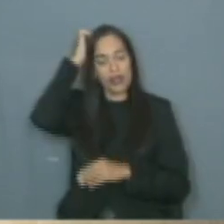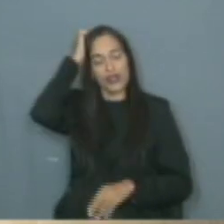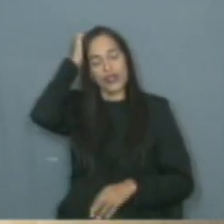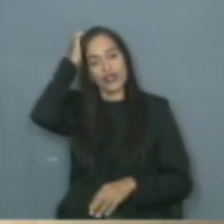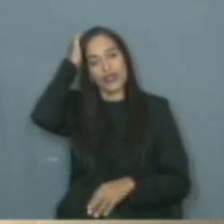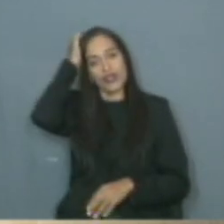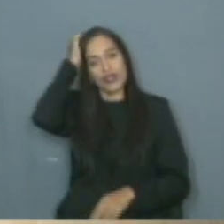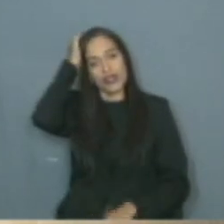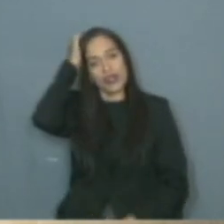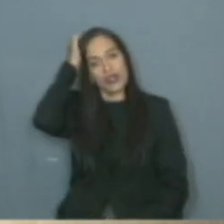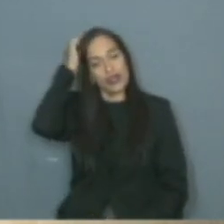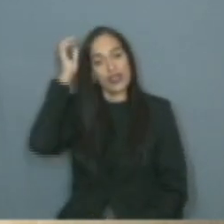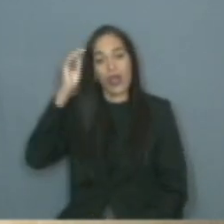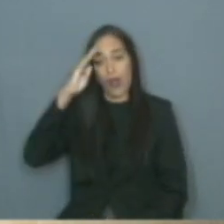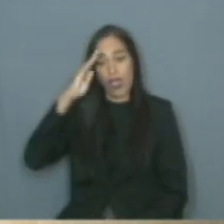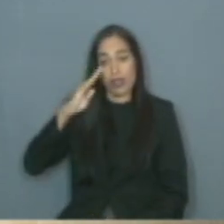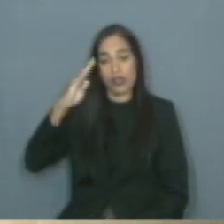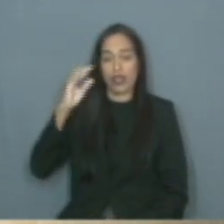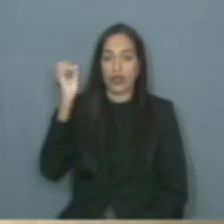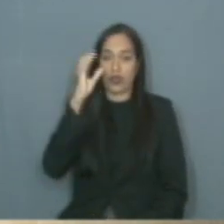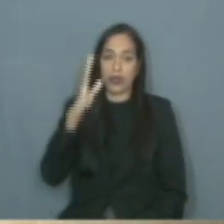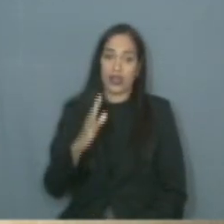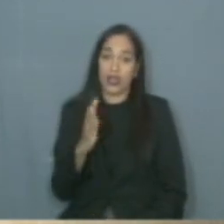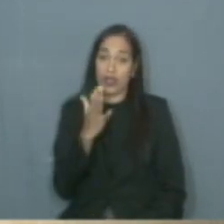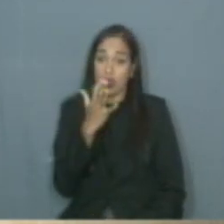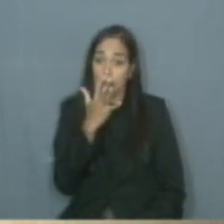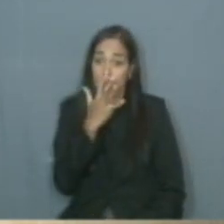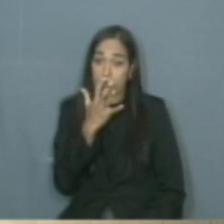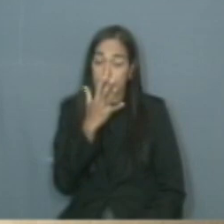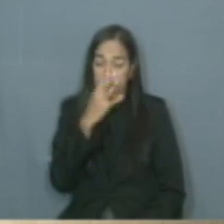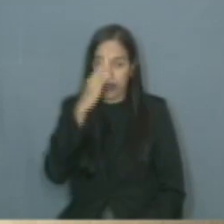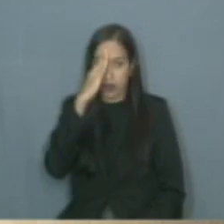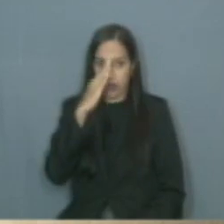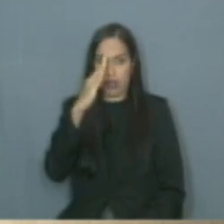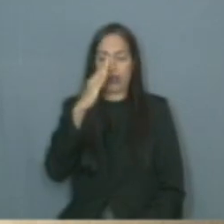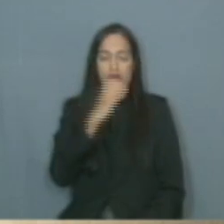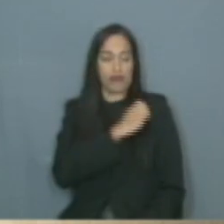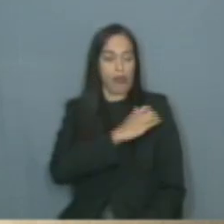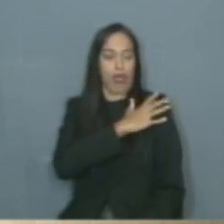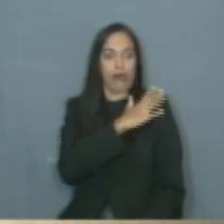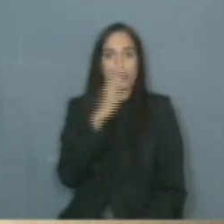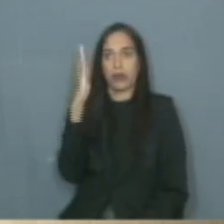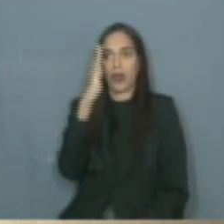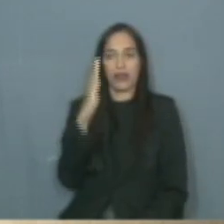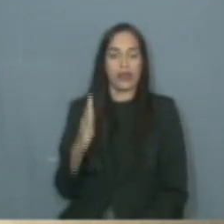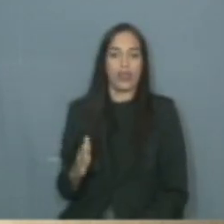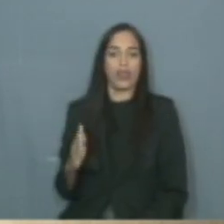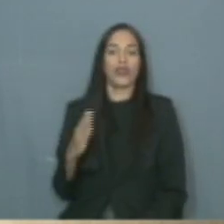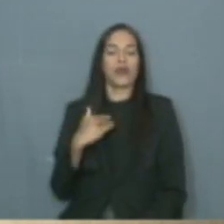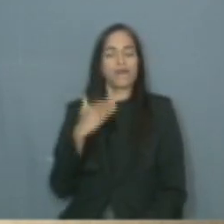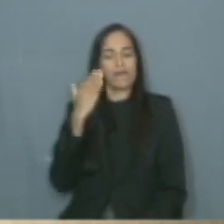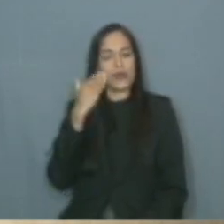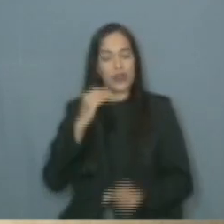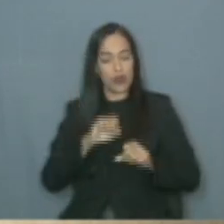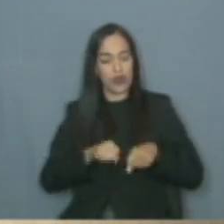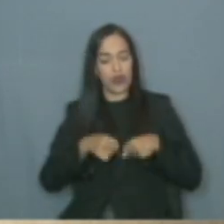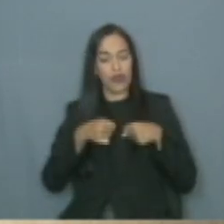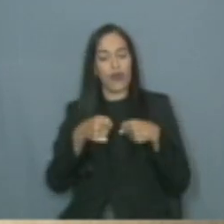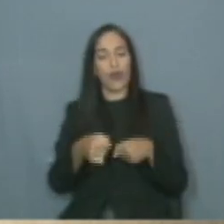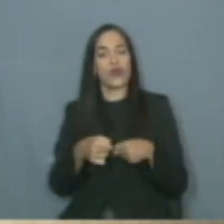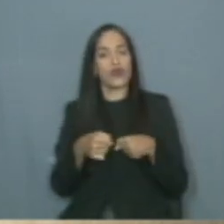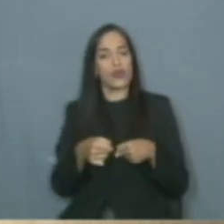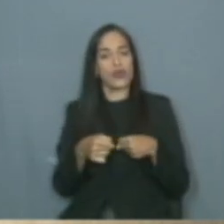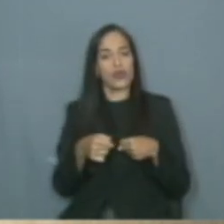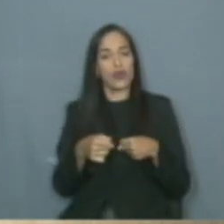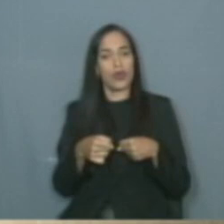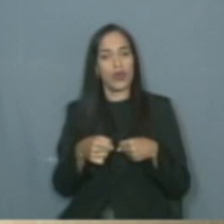é o Exército Brasileiro. Eu sou um admirador do Exército Brasileiro, sei do empenho e da dedicação e